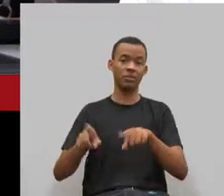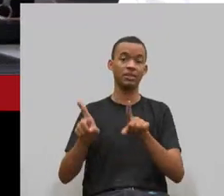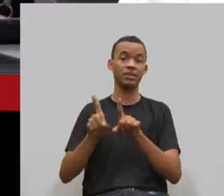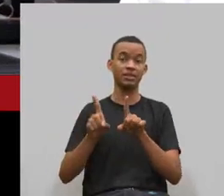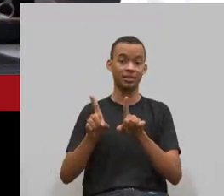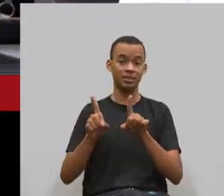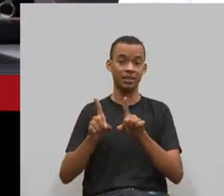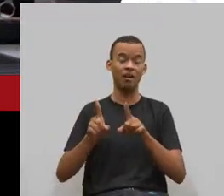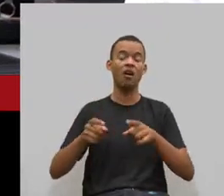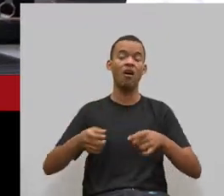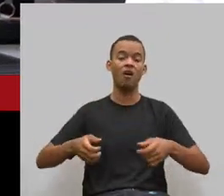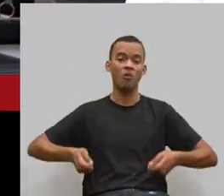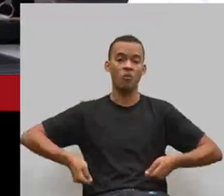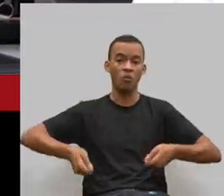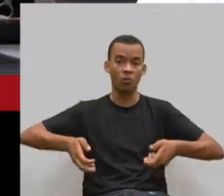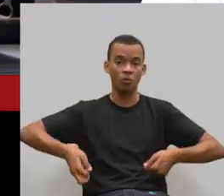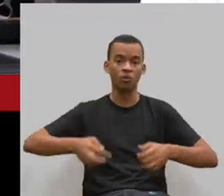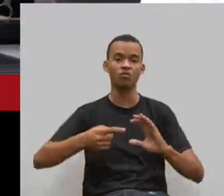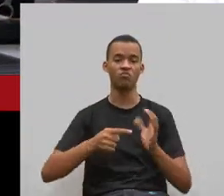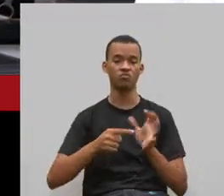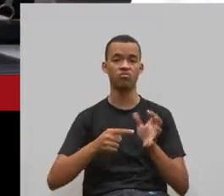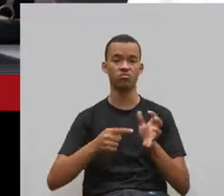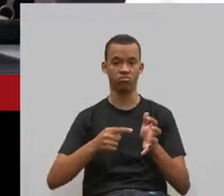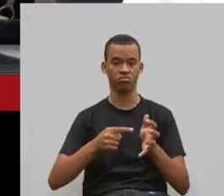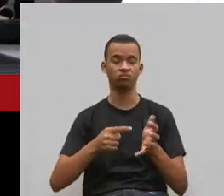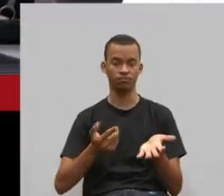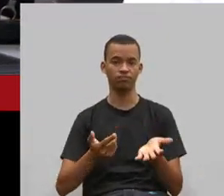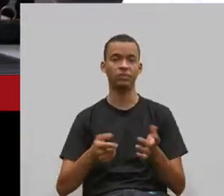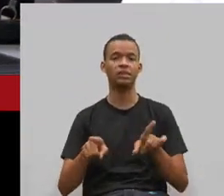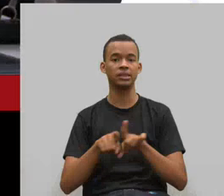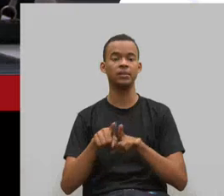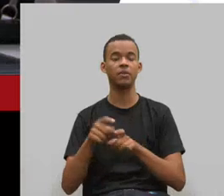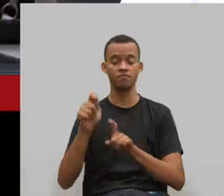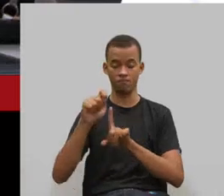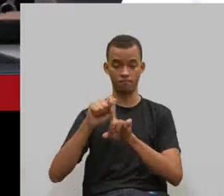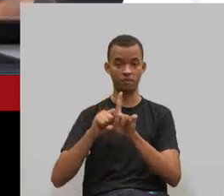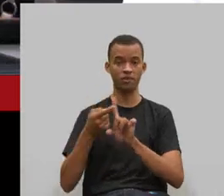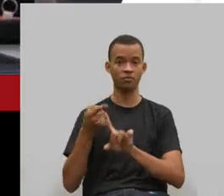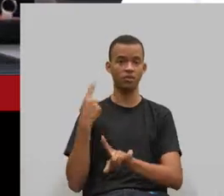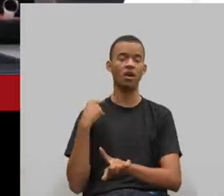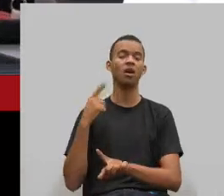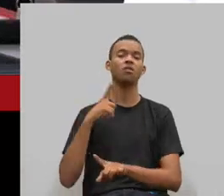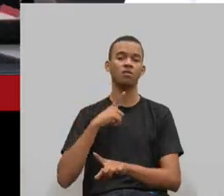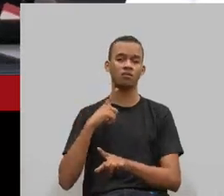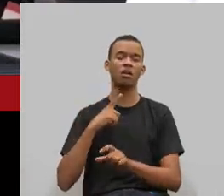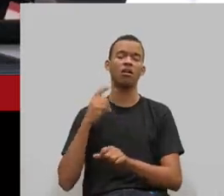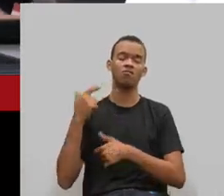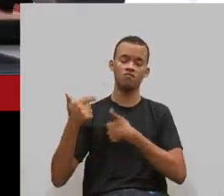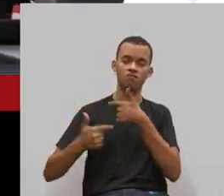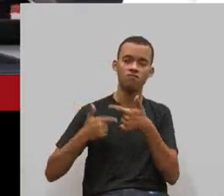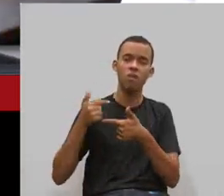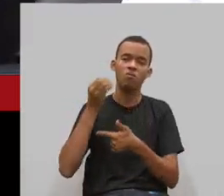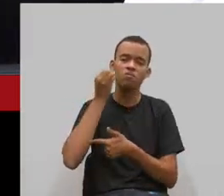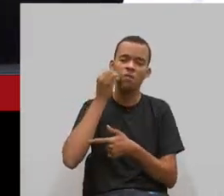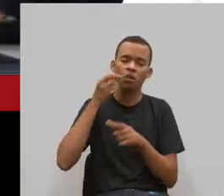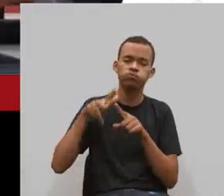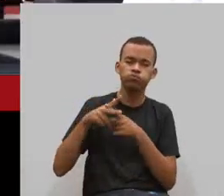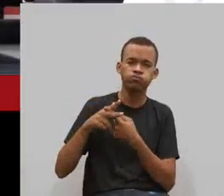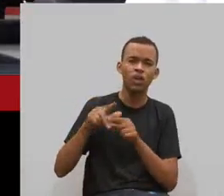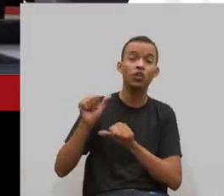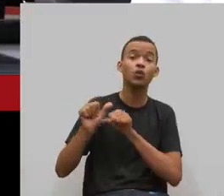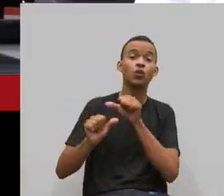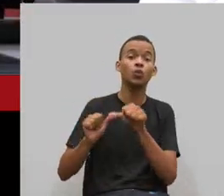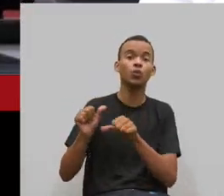eh mudando a a a cota de financeira para pessoas que precisam de carros